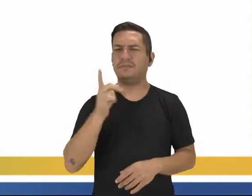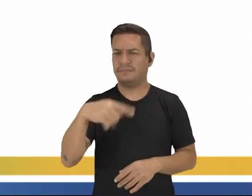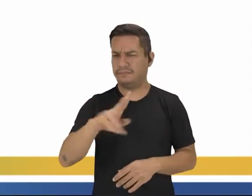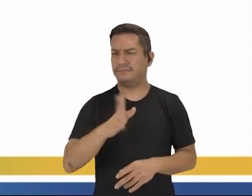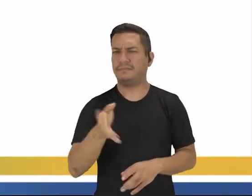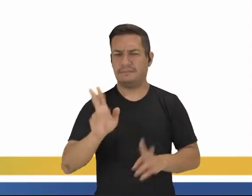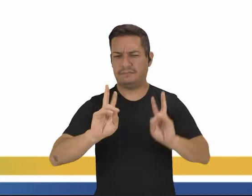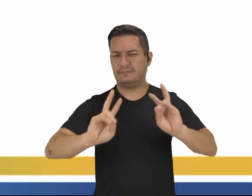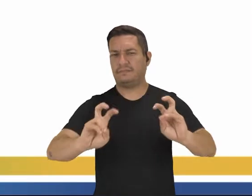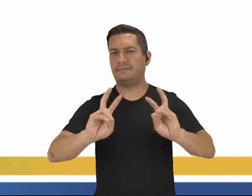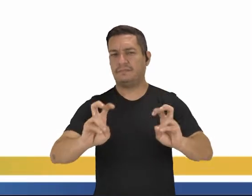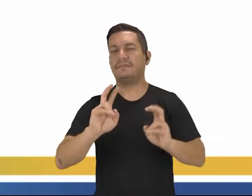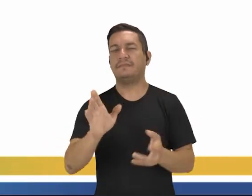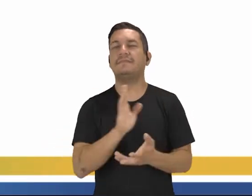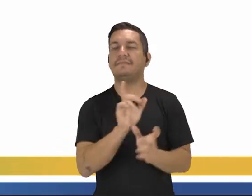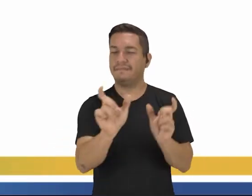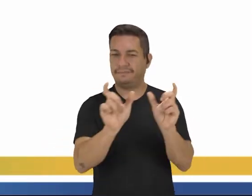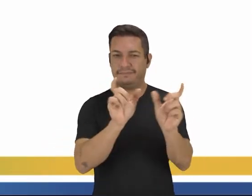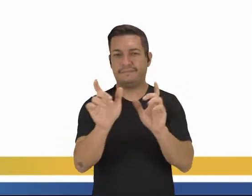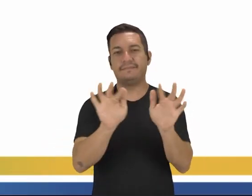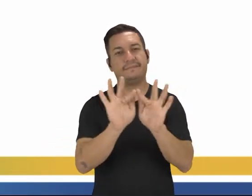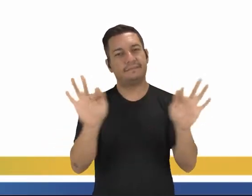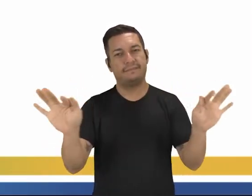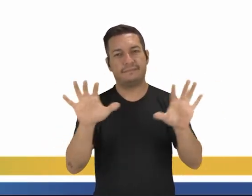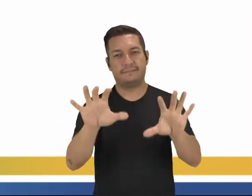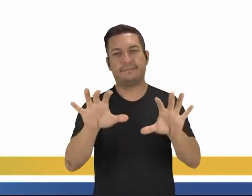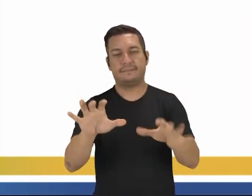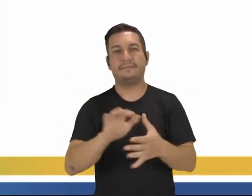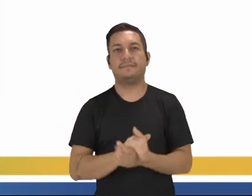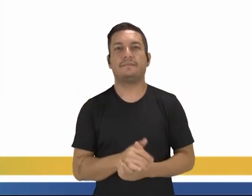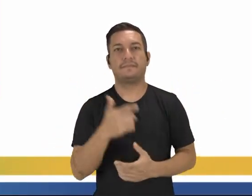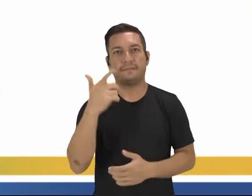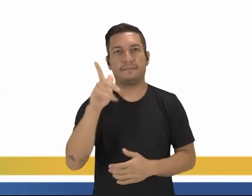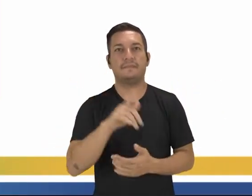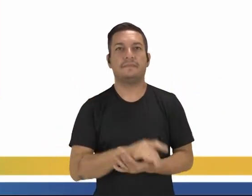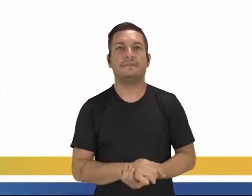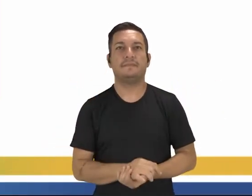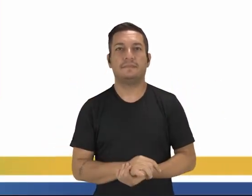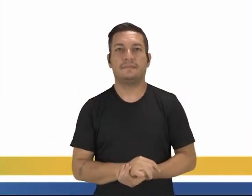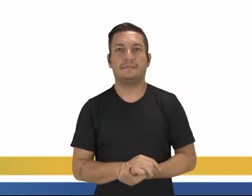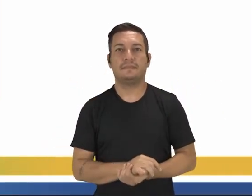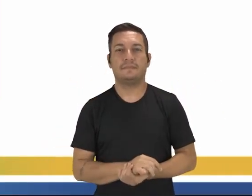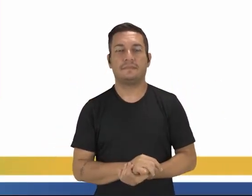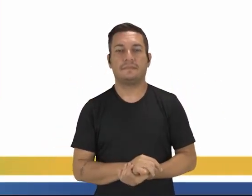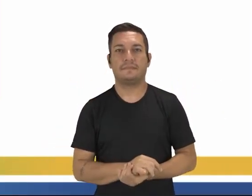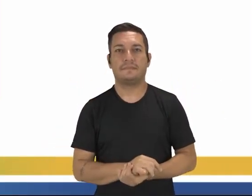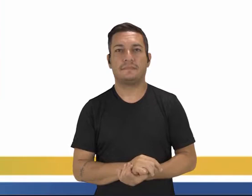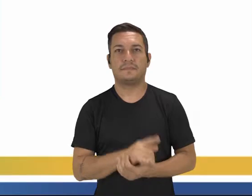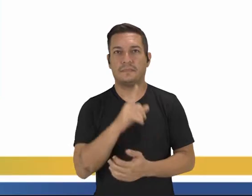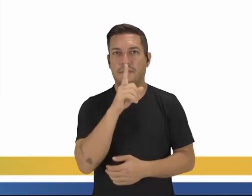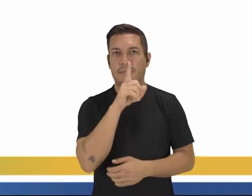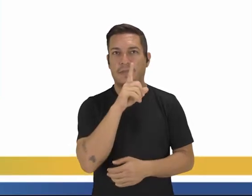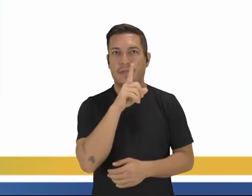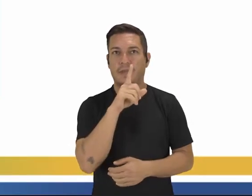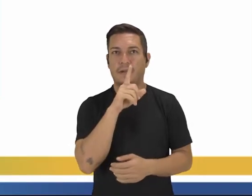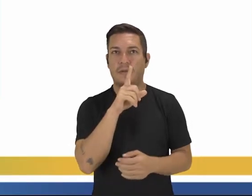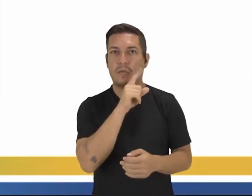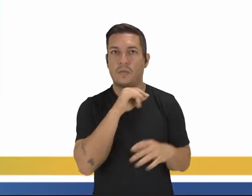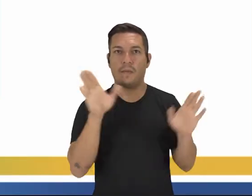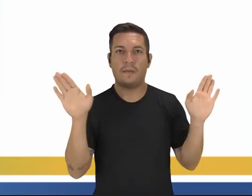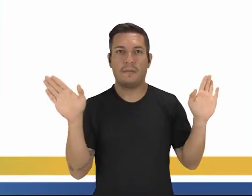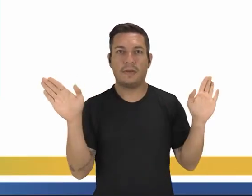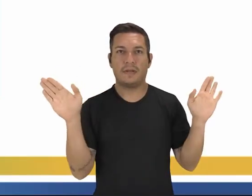deve ter se deparado com alguma coisa assim. Outra frase. Más vale pájaro em mano